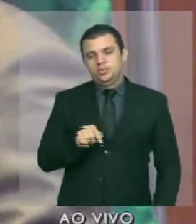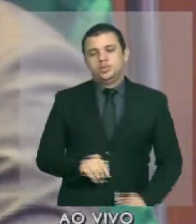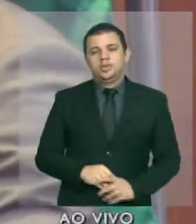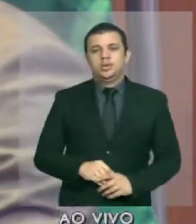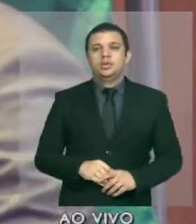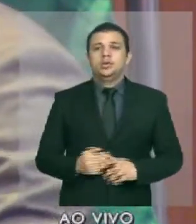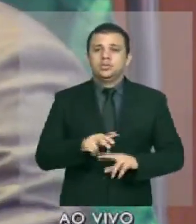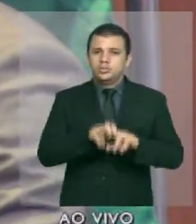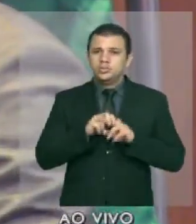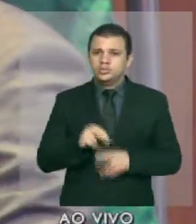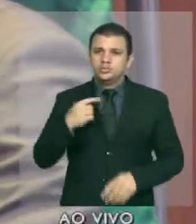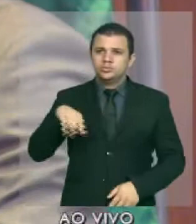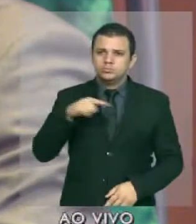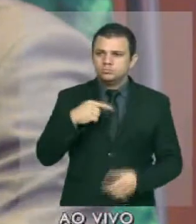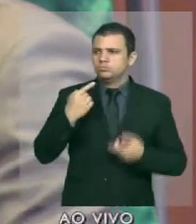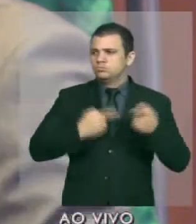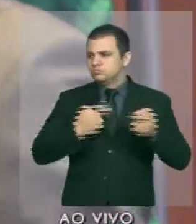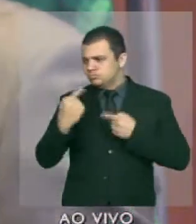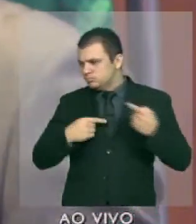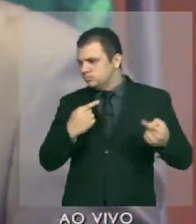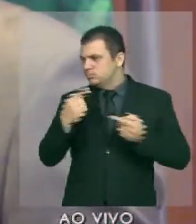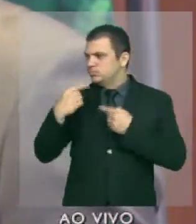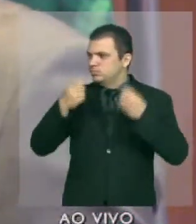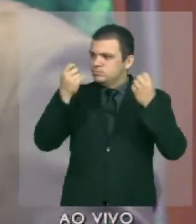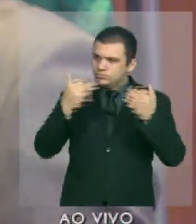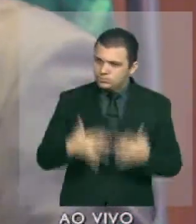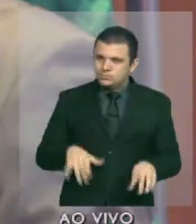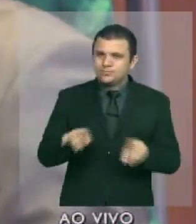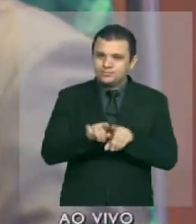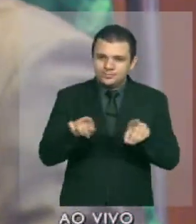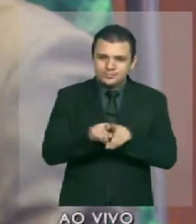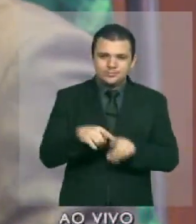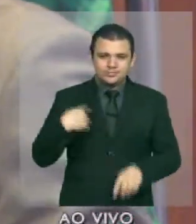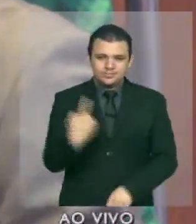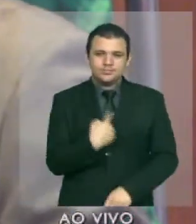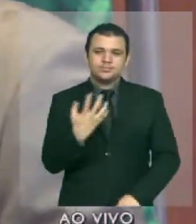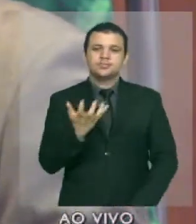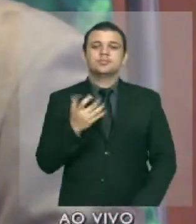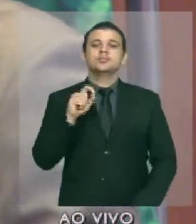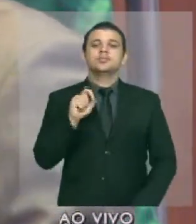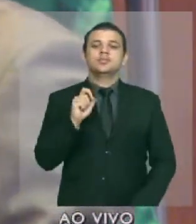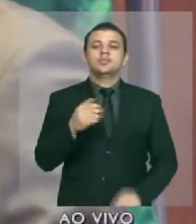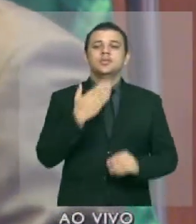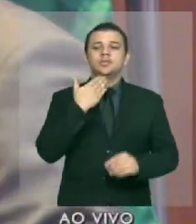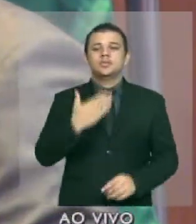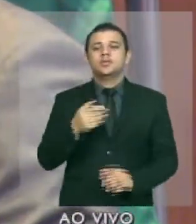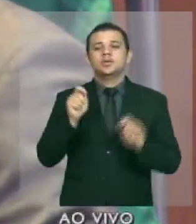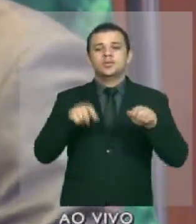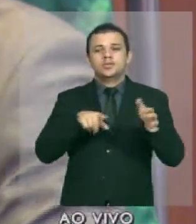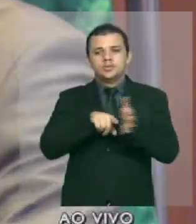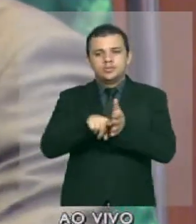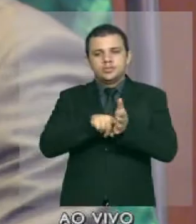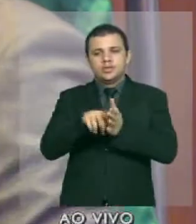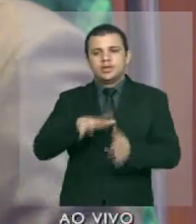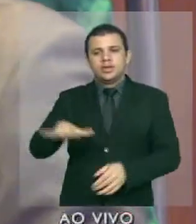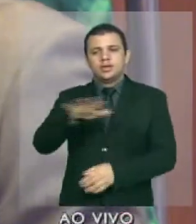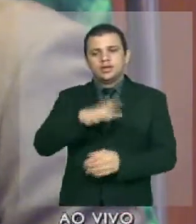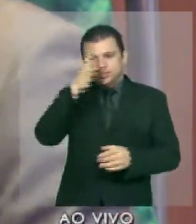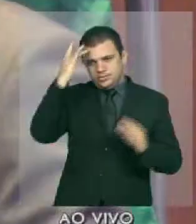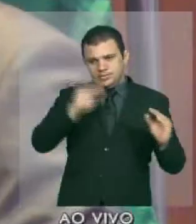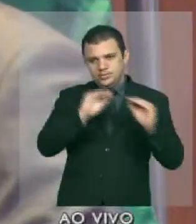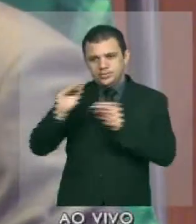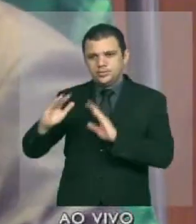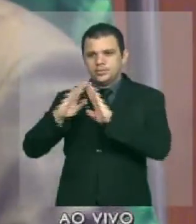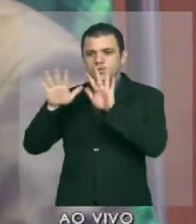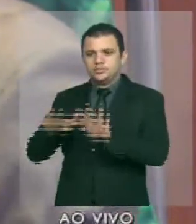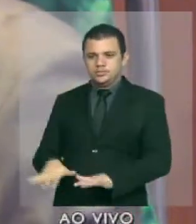estamos puxando e na discussão nós encaminhamos pela análise realmente das áreas de assentamento Então nós